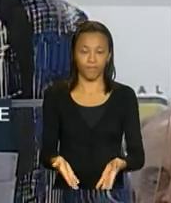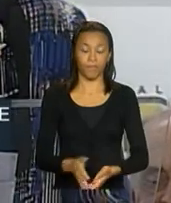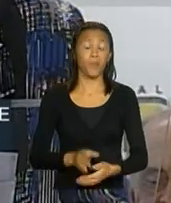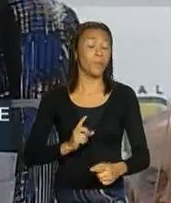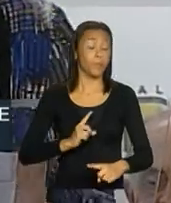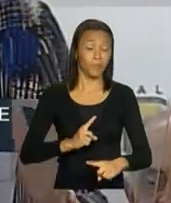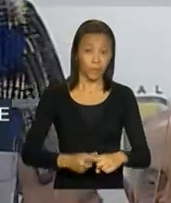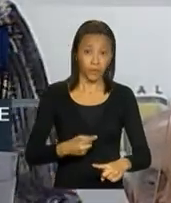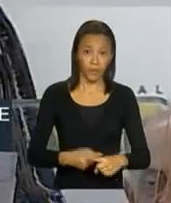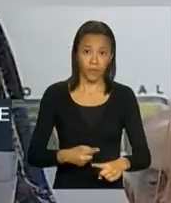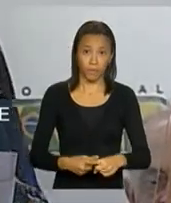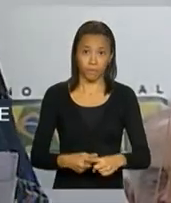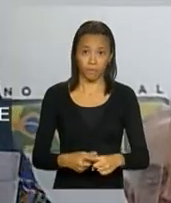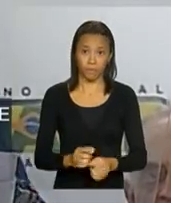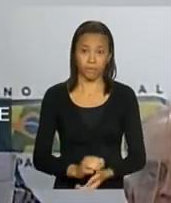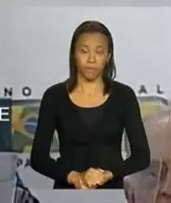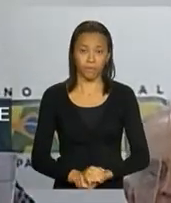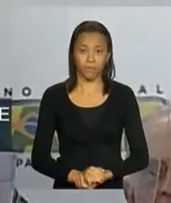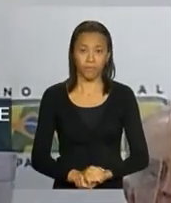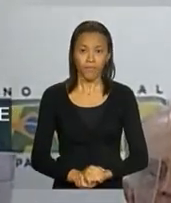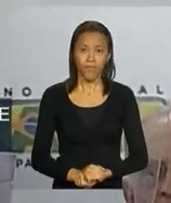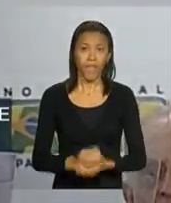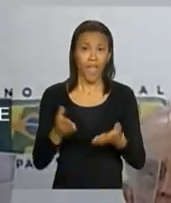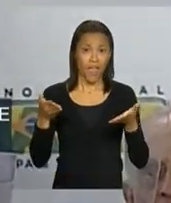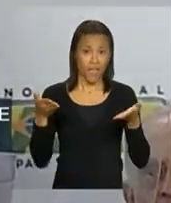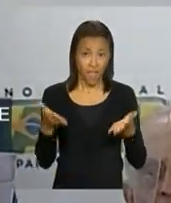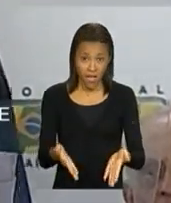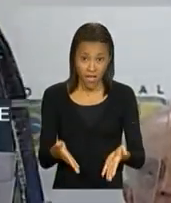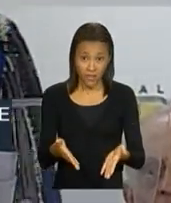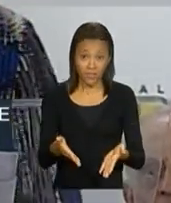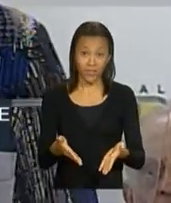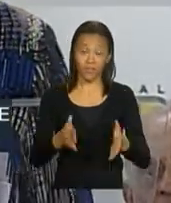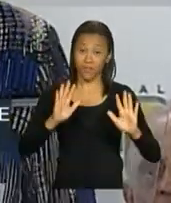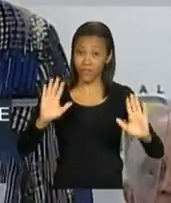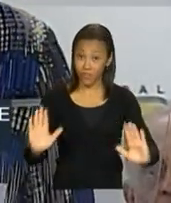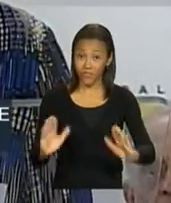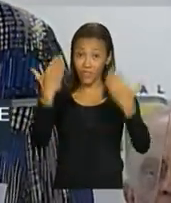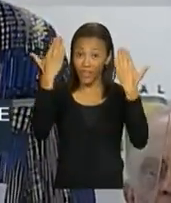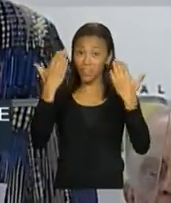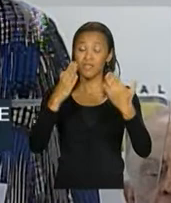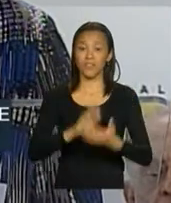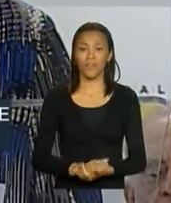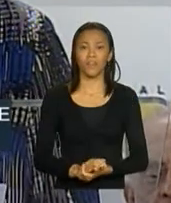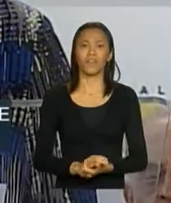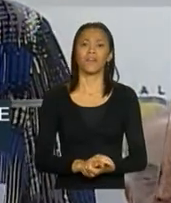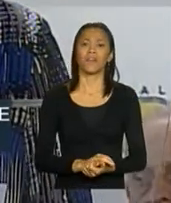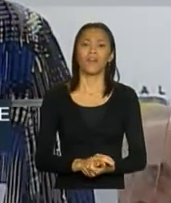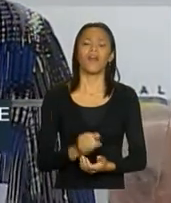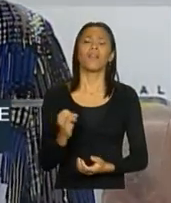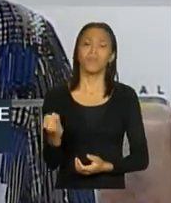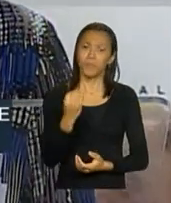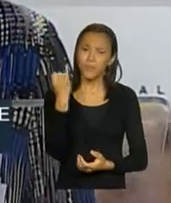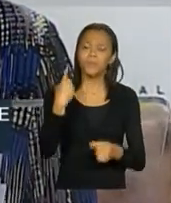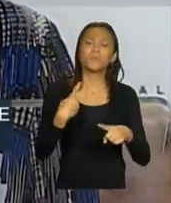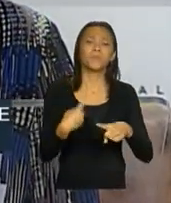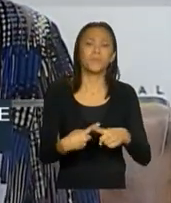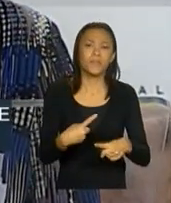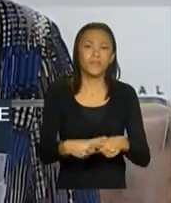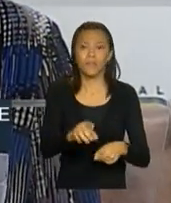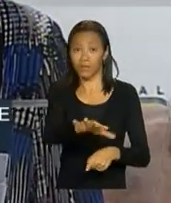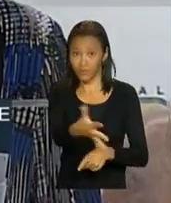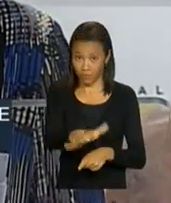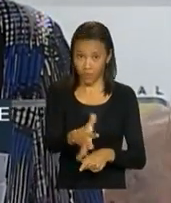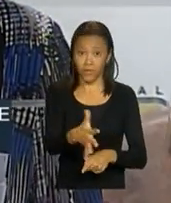é porque justamente porque essa com essa comemoração ela é simbólica é simbólica porque